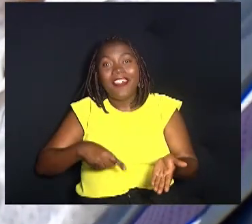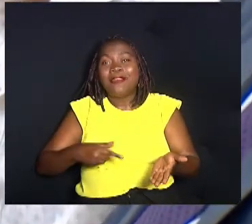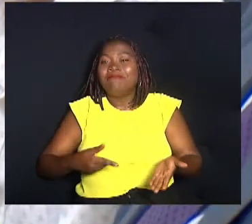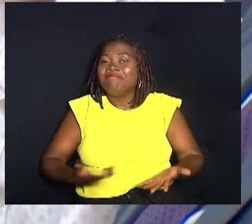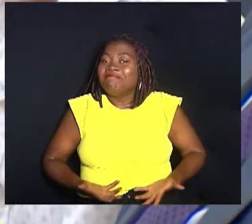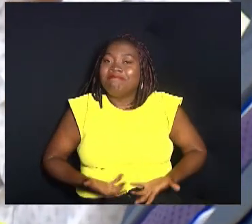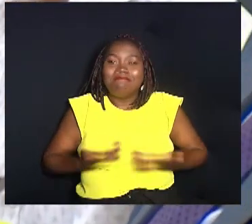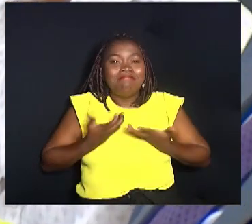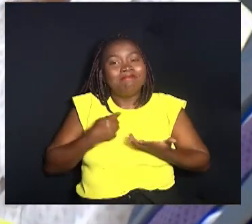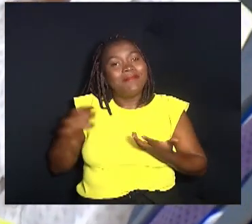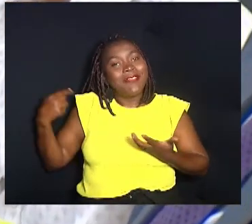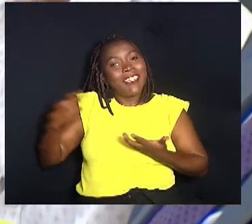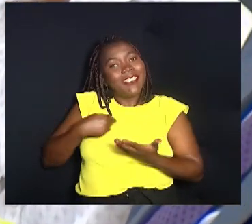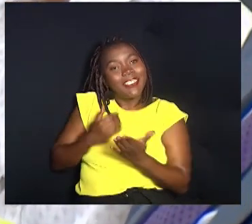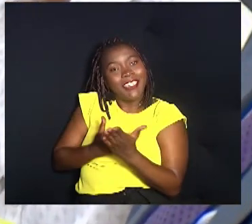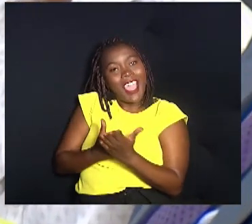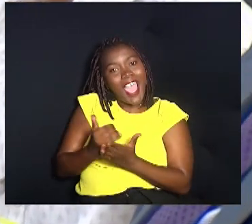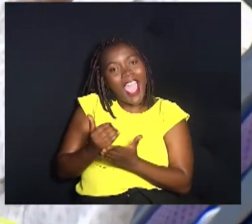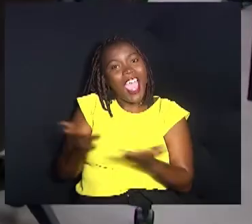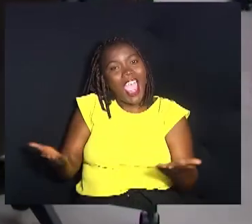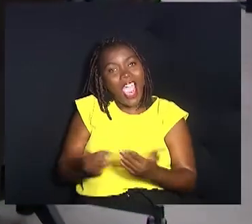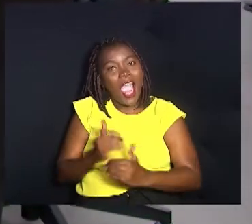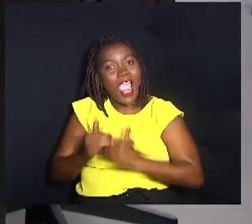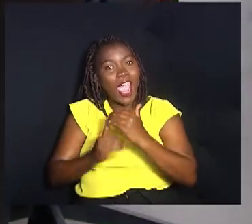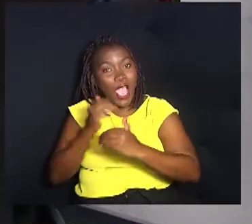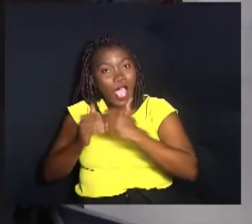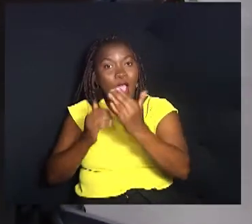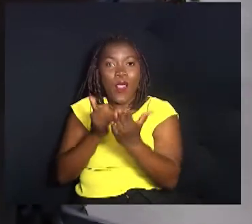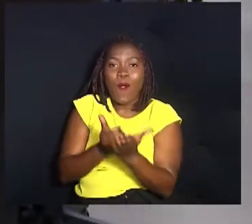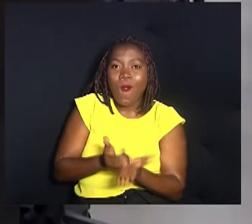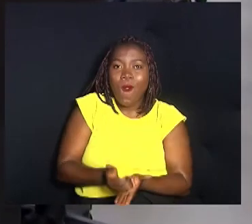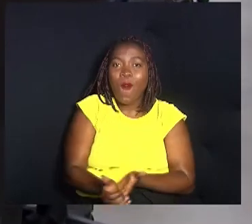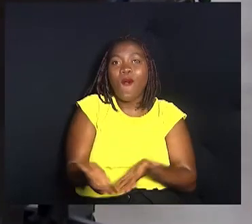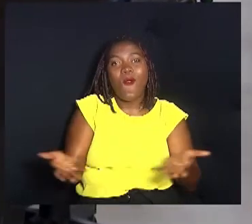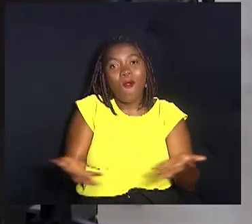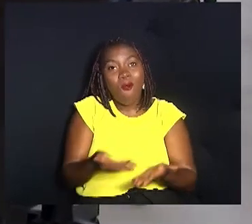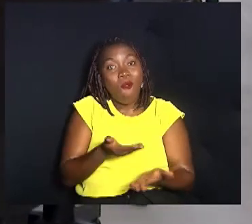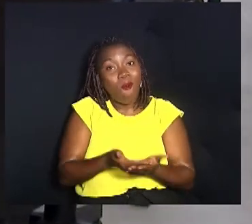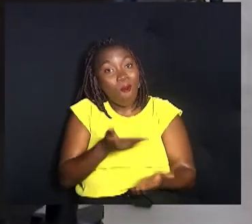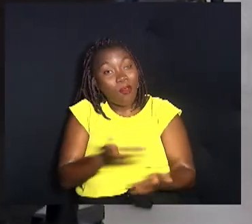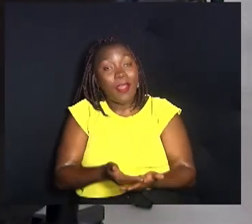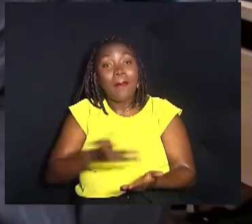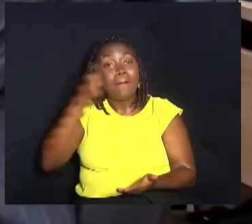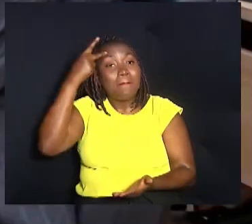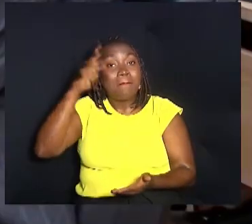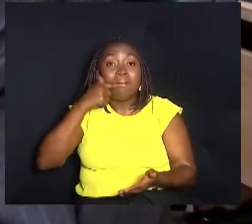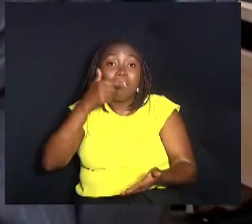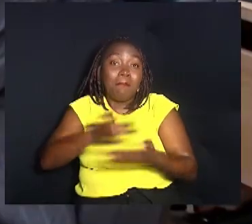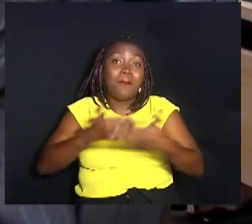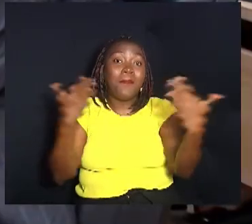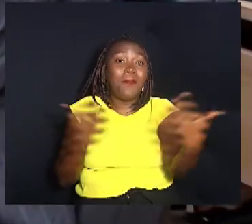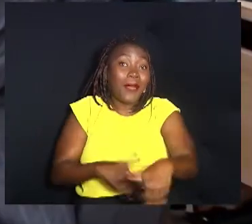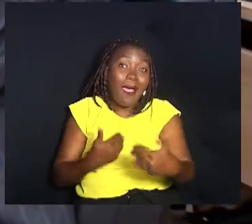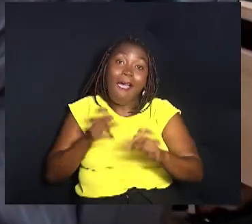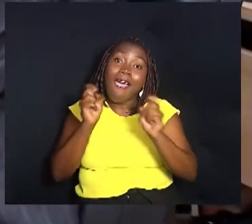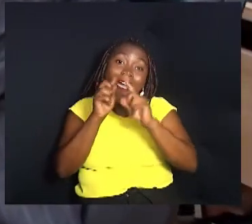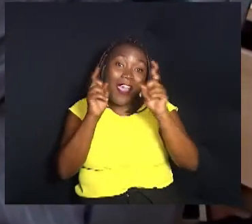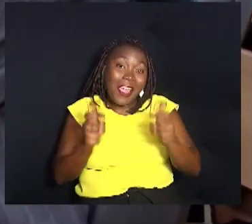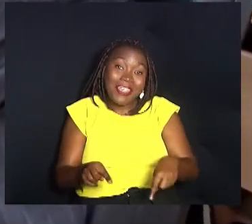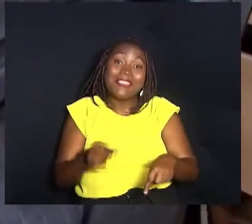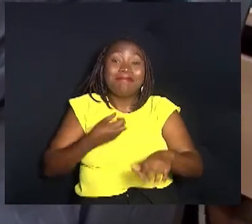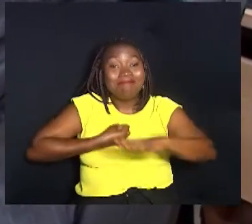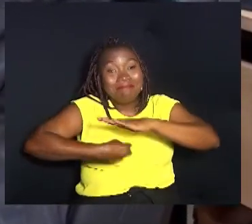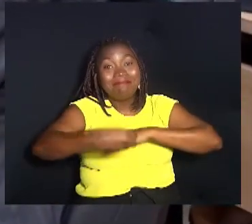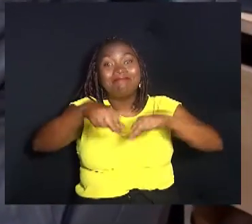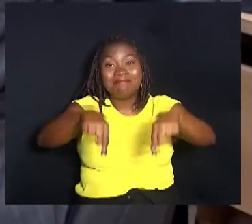grandioso para a gente que está iniciando agora na carreira, começando a estudar para logo mais um concurso, quem sabe estar aqui também.